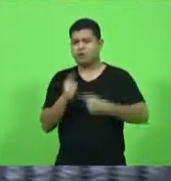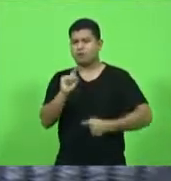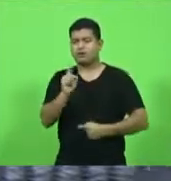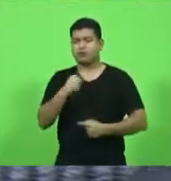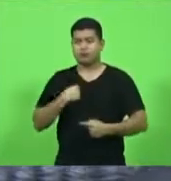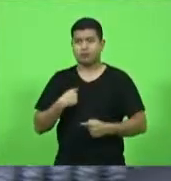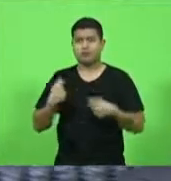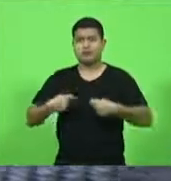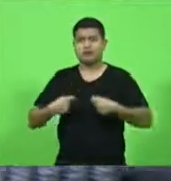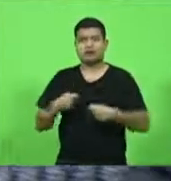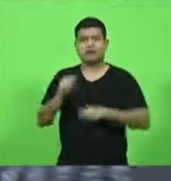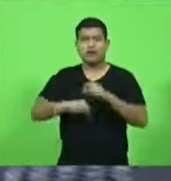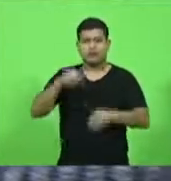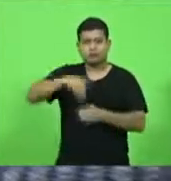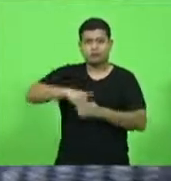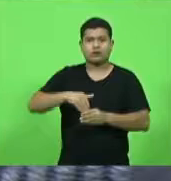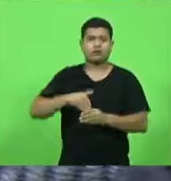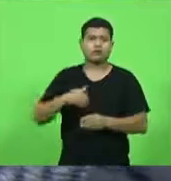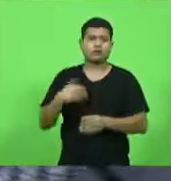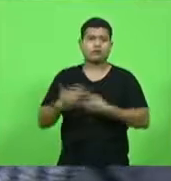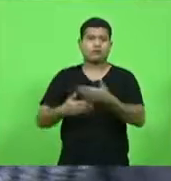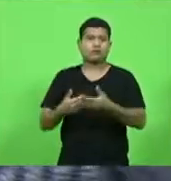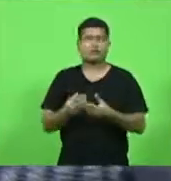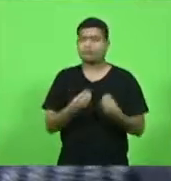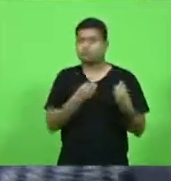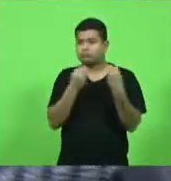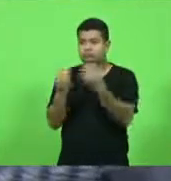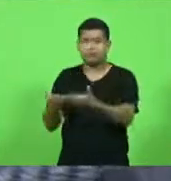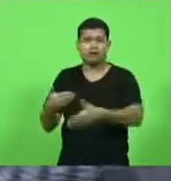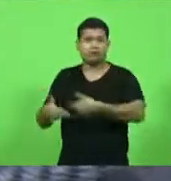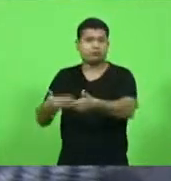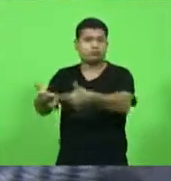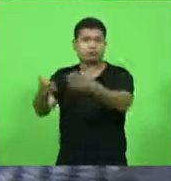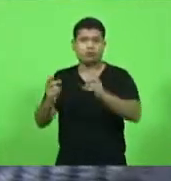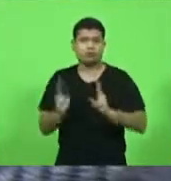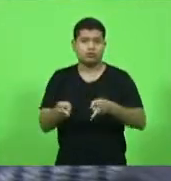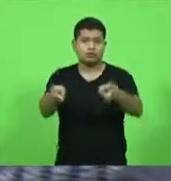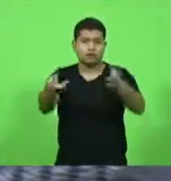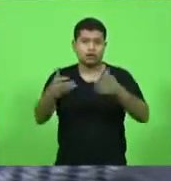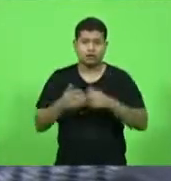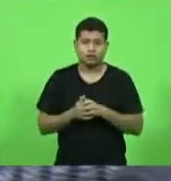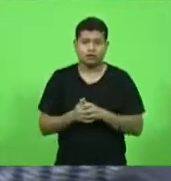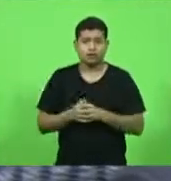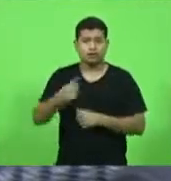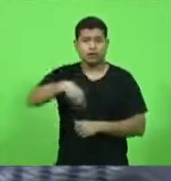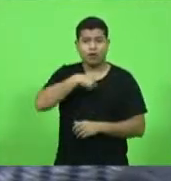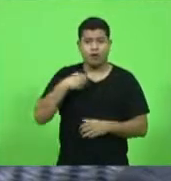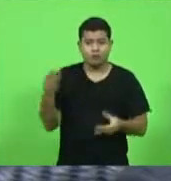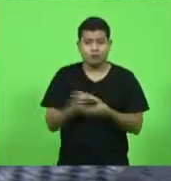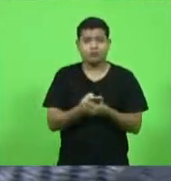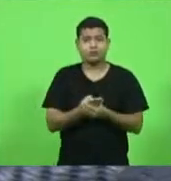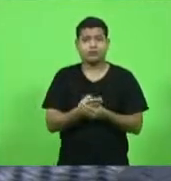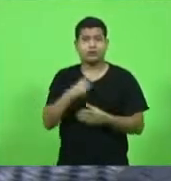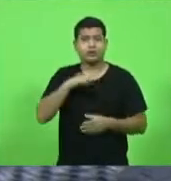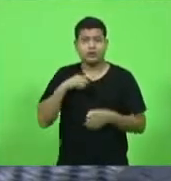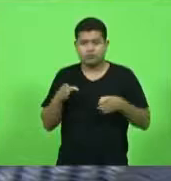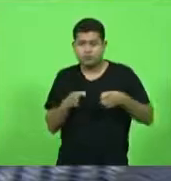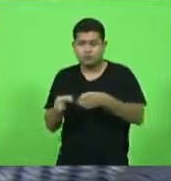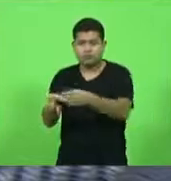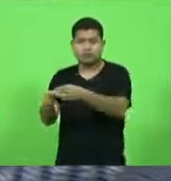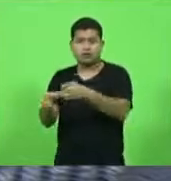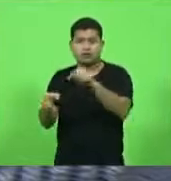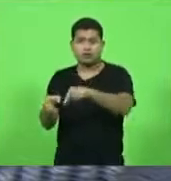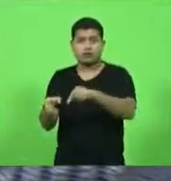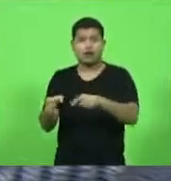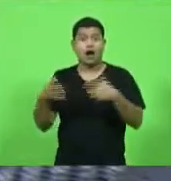decidir. E, geralmente, o projeto que nós protocolamos aqui, cada um deles tem um segmento que quer aquele,